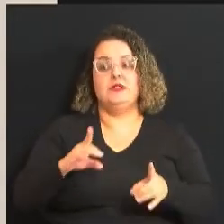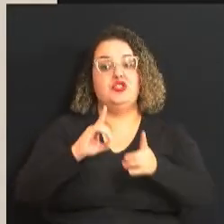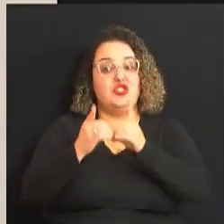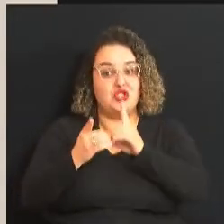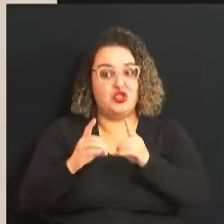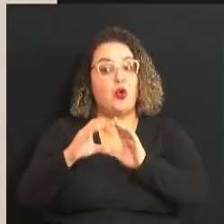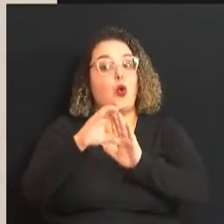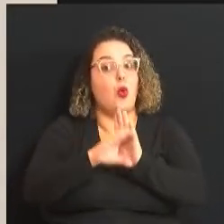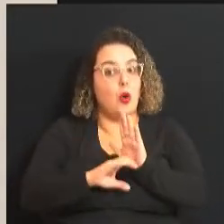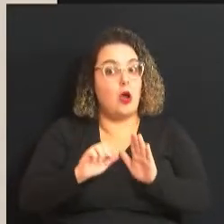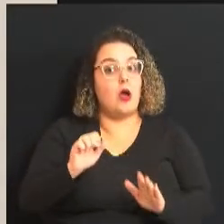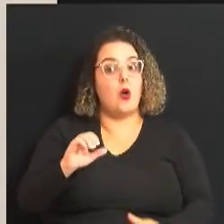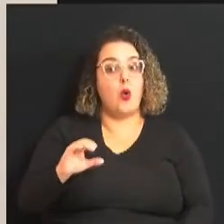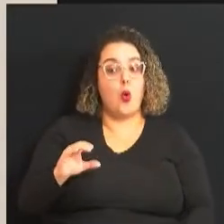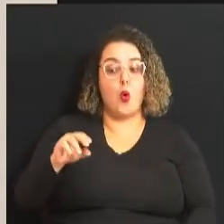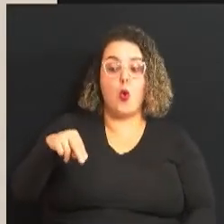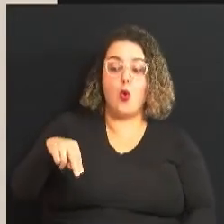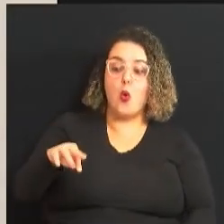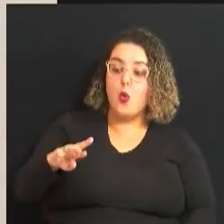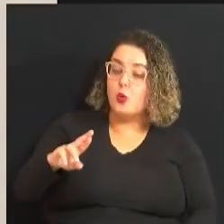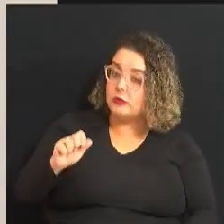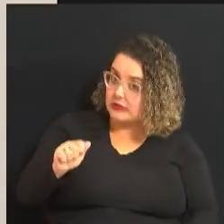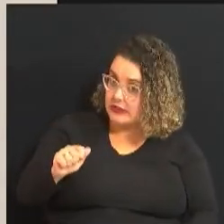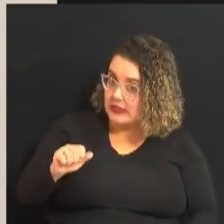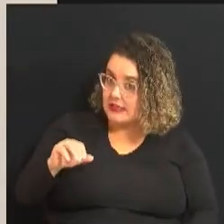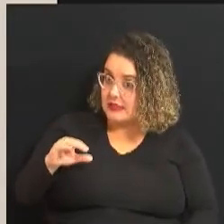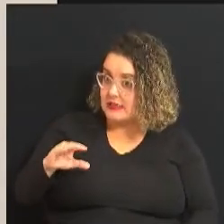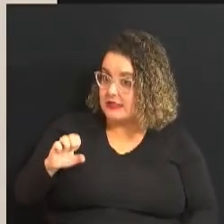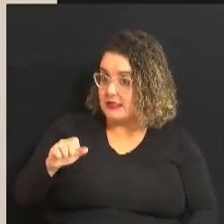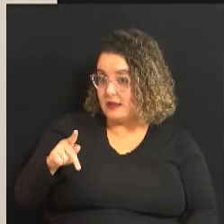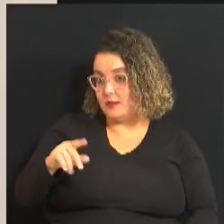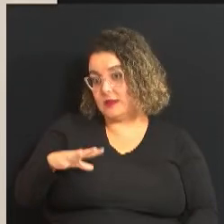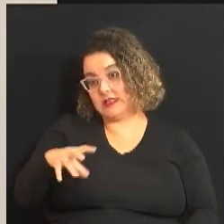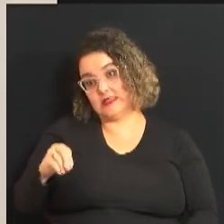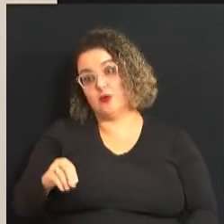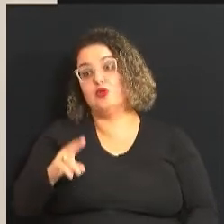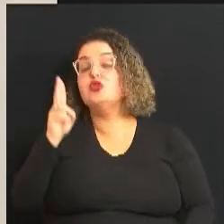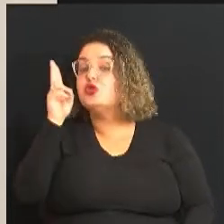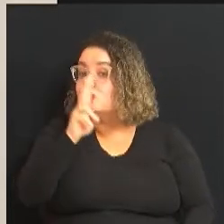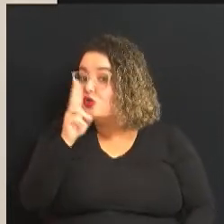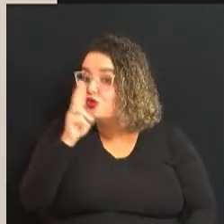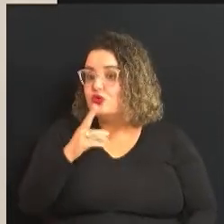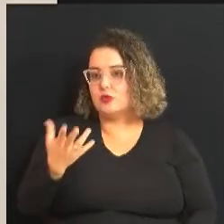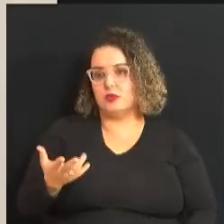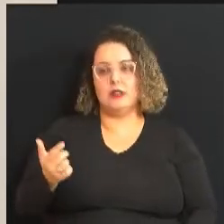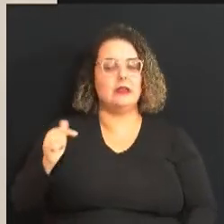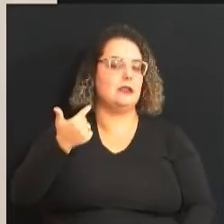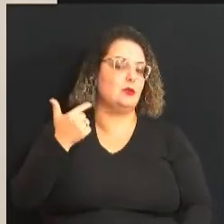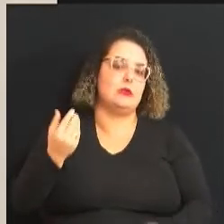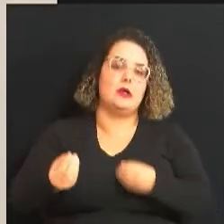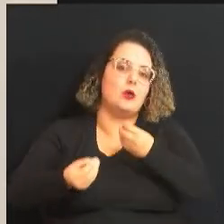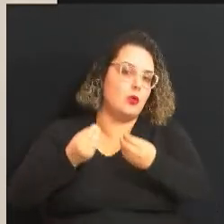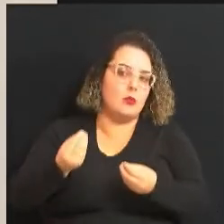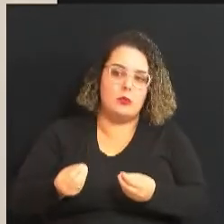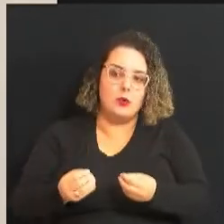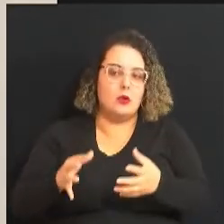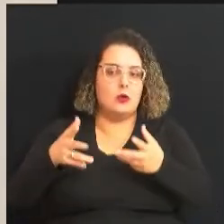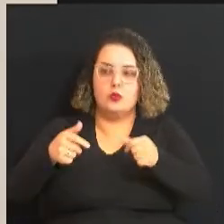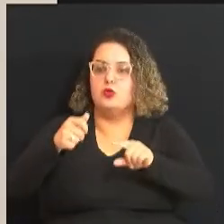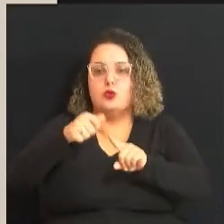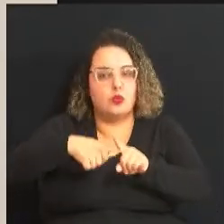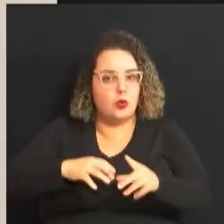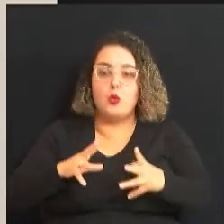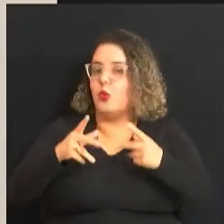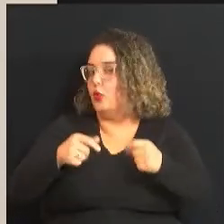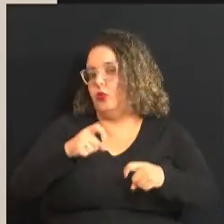de contracepção, né? Mas é o que a gente chama de contracepção de emergência. Não dá para fazer isso todo mês ou toda relação